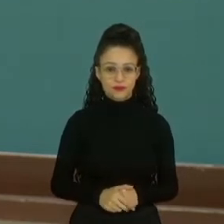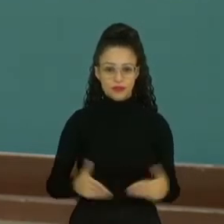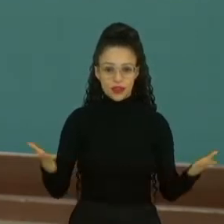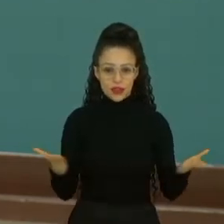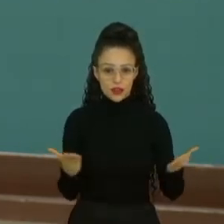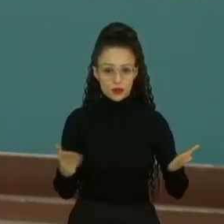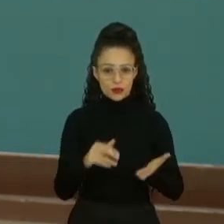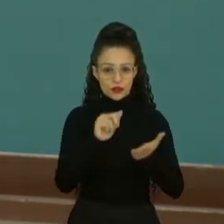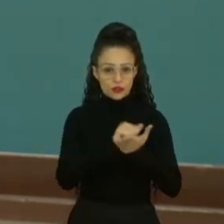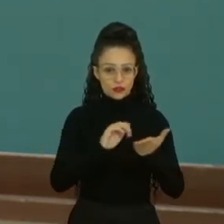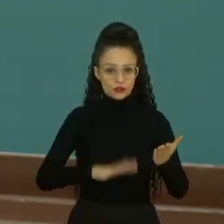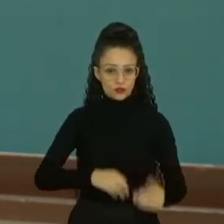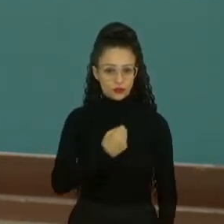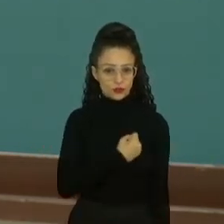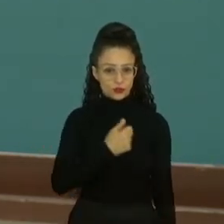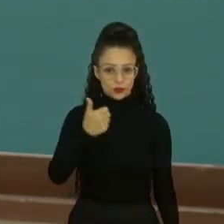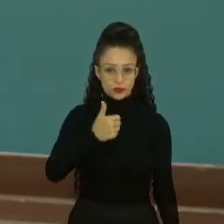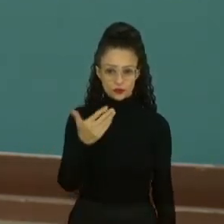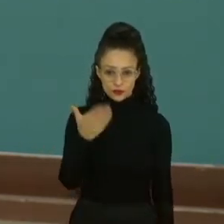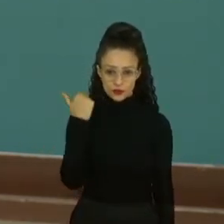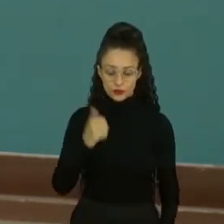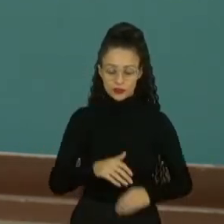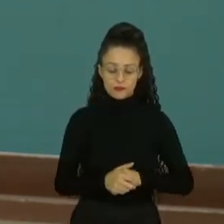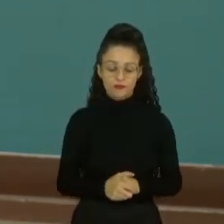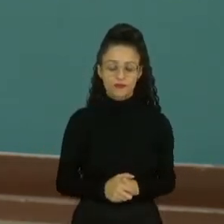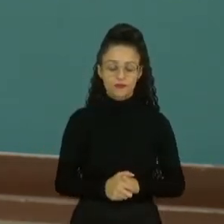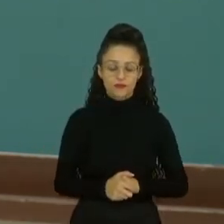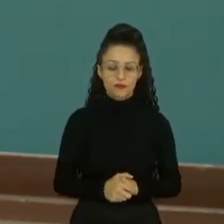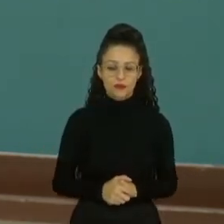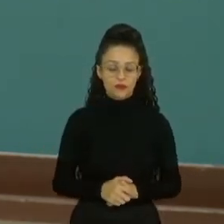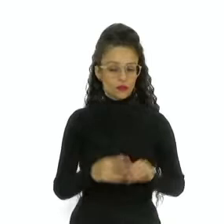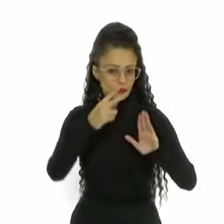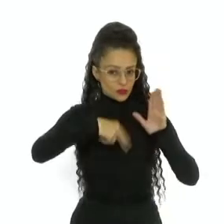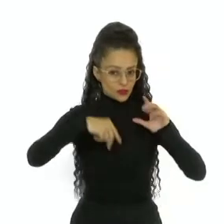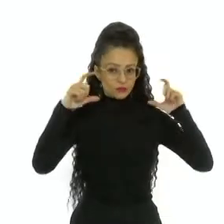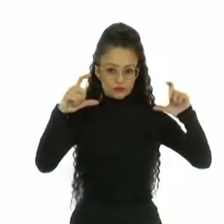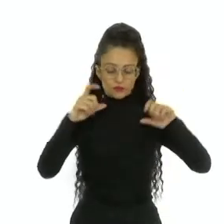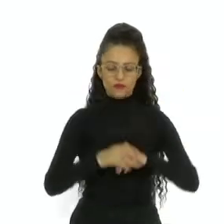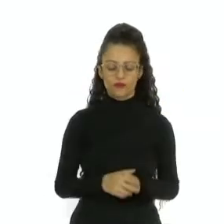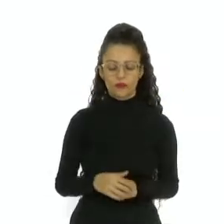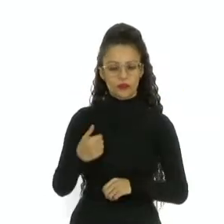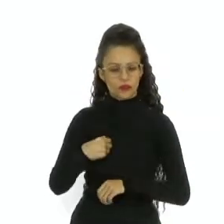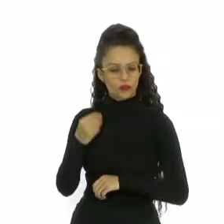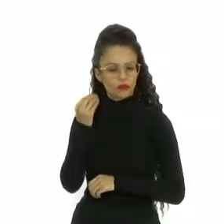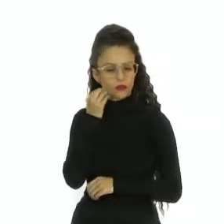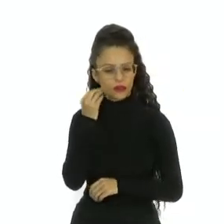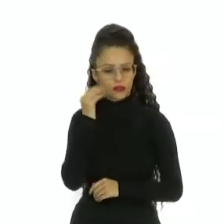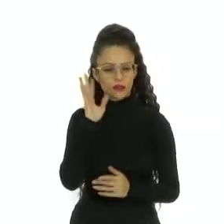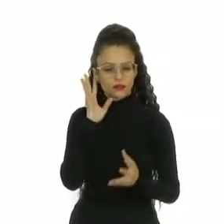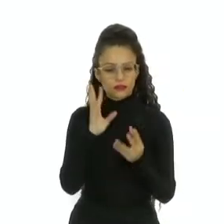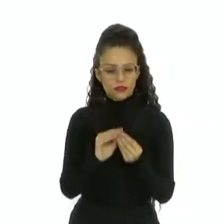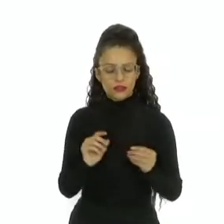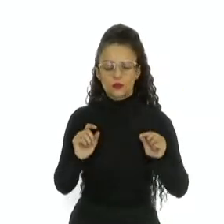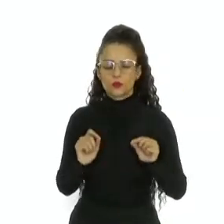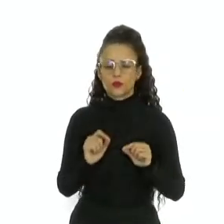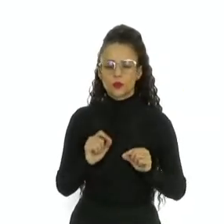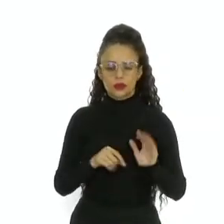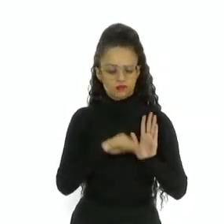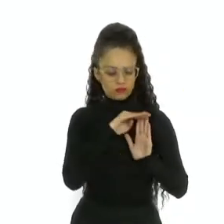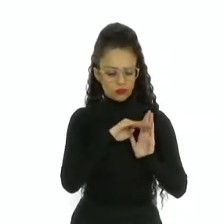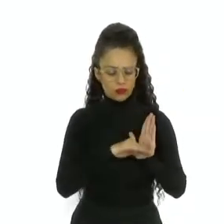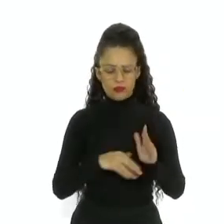Agora a nossa atividade de número 1. Vamos lá? Então vamos ler o trecho. Eu procurei entender qual a receita da